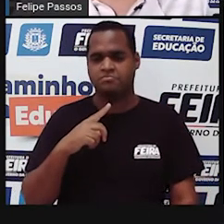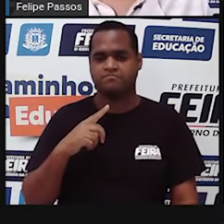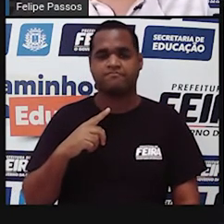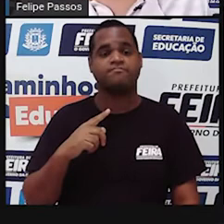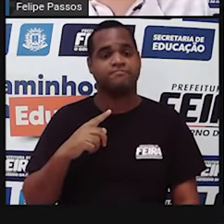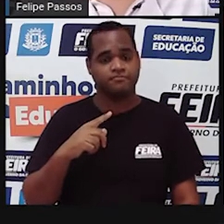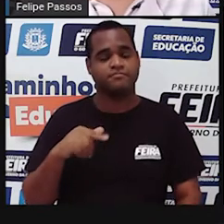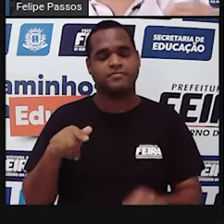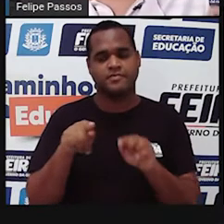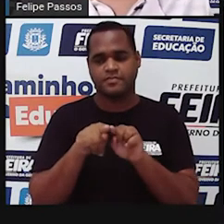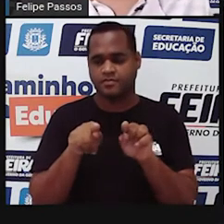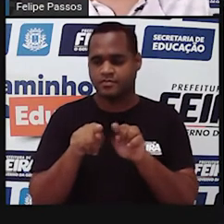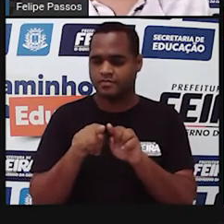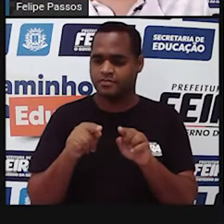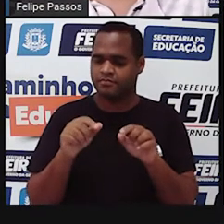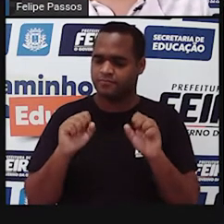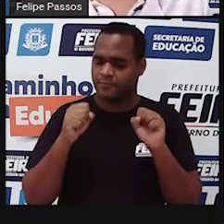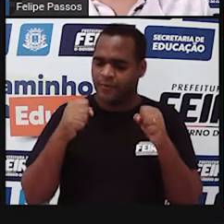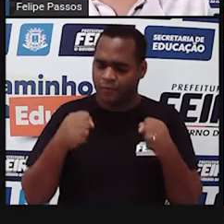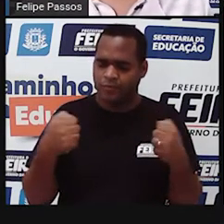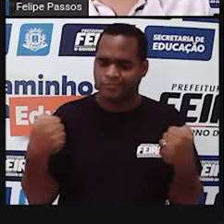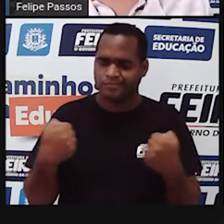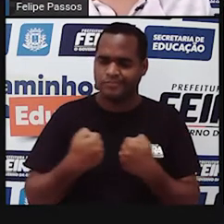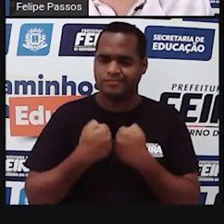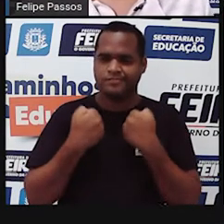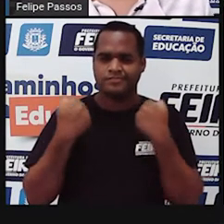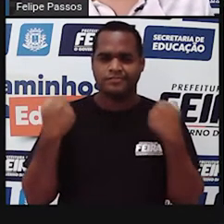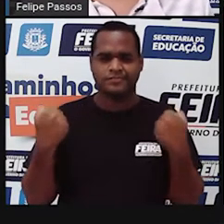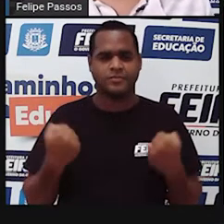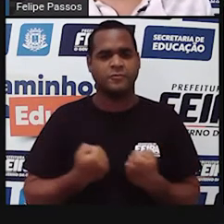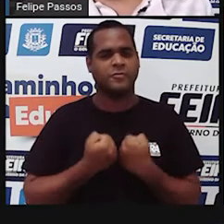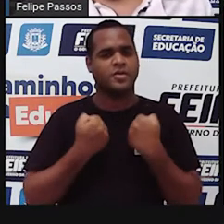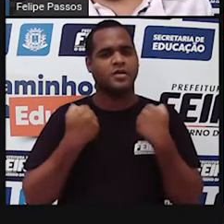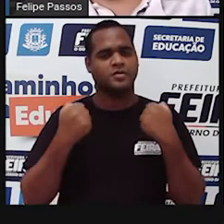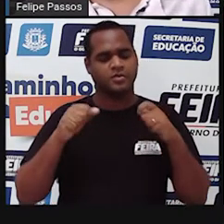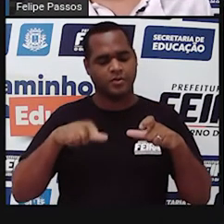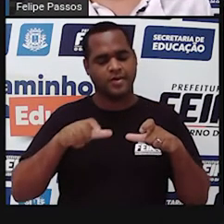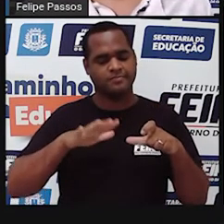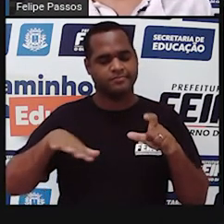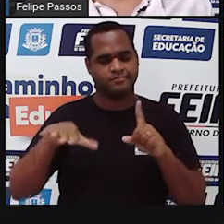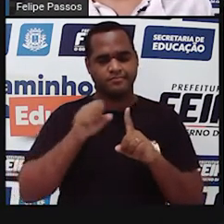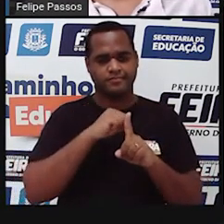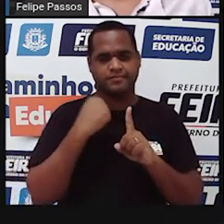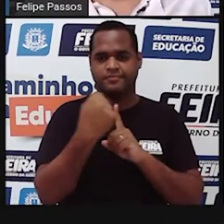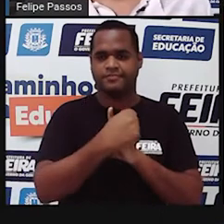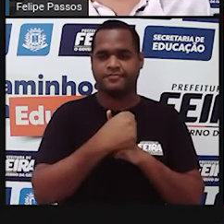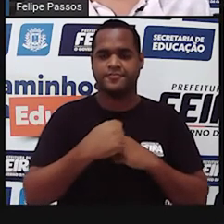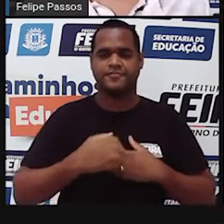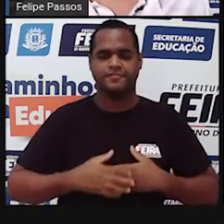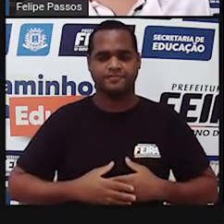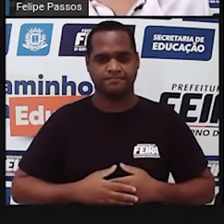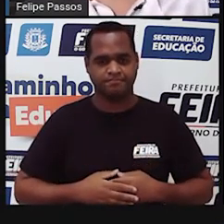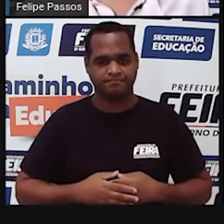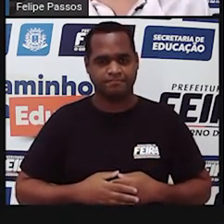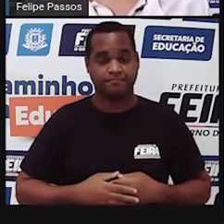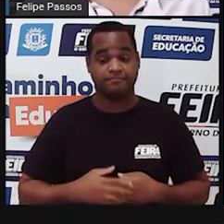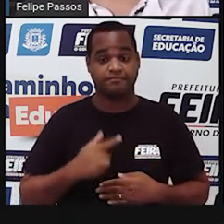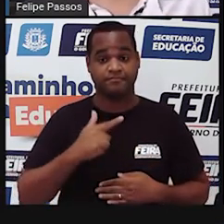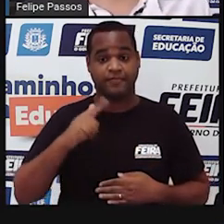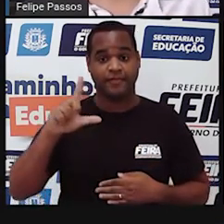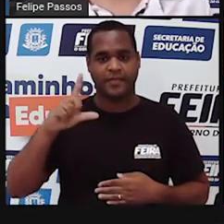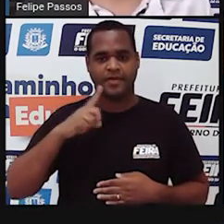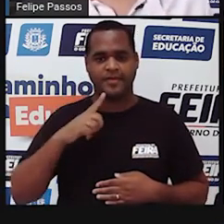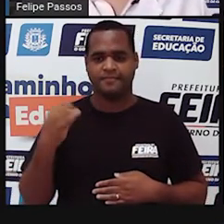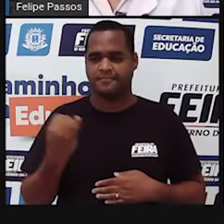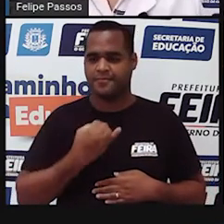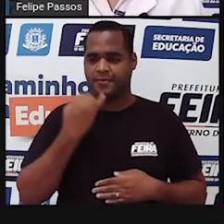de batalhar, né, de brigar pelo lugar na sociedade. Outro fator que pode levar à